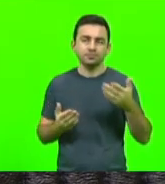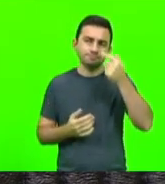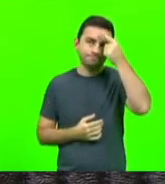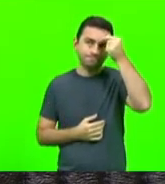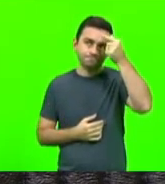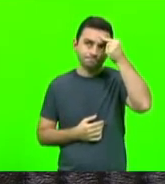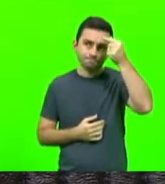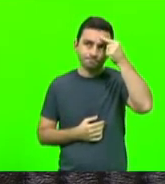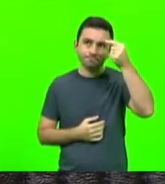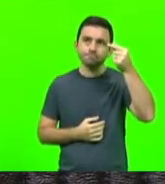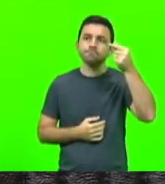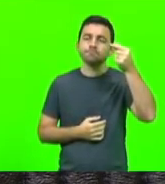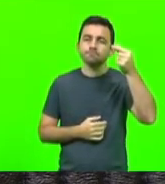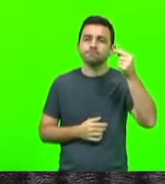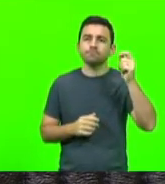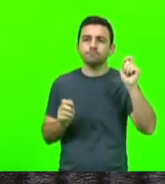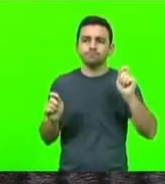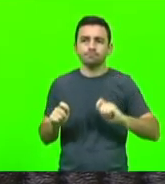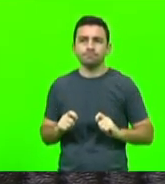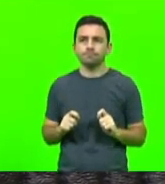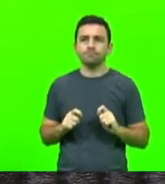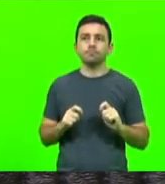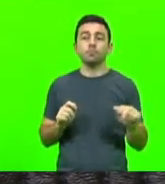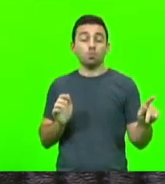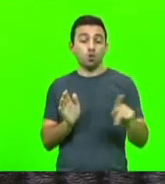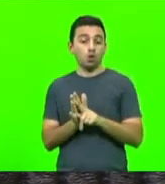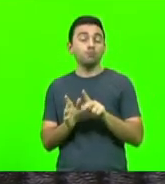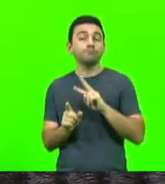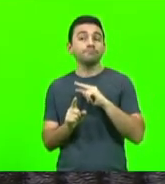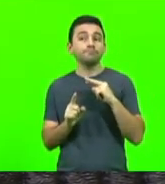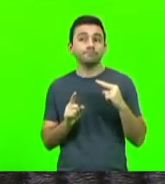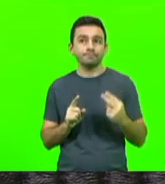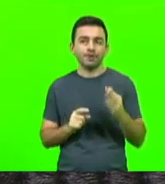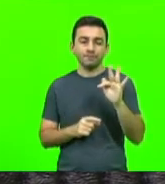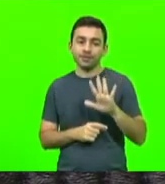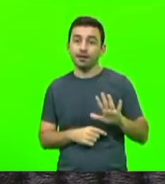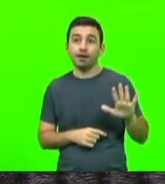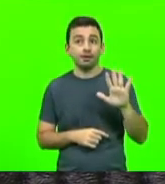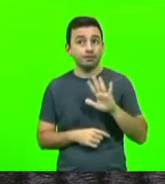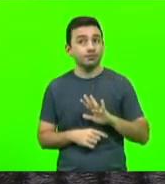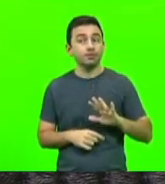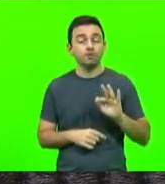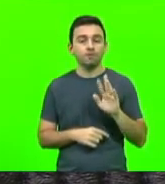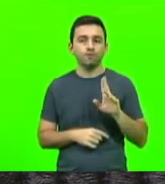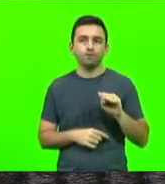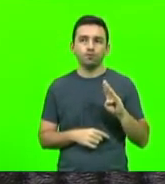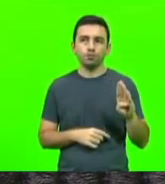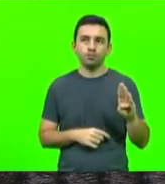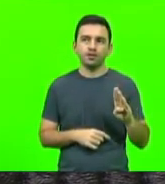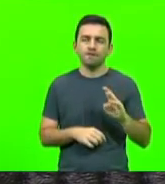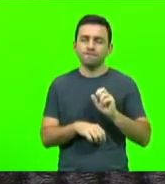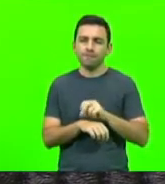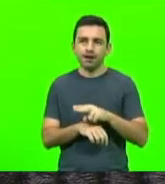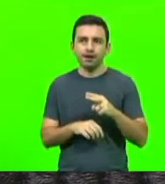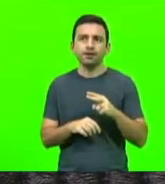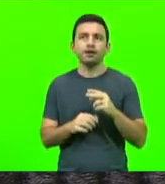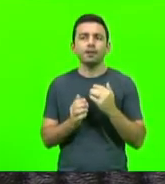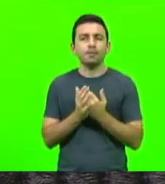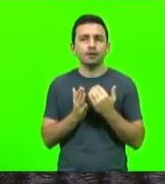universitário através de uma perspectiva de federalização da FURB, isto é, vagas em